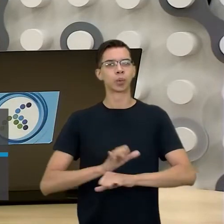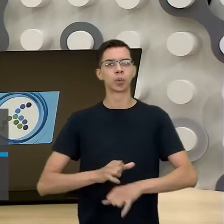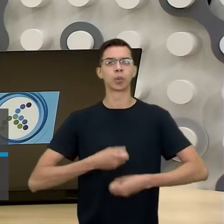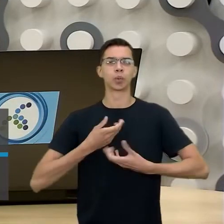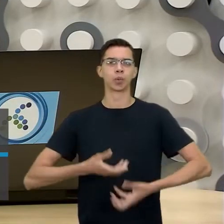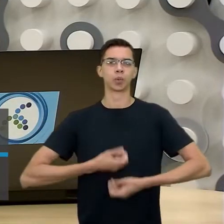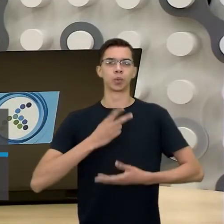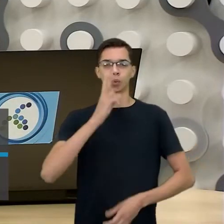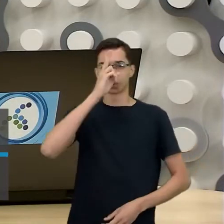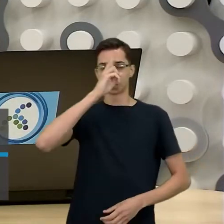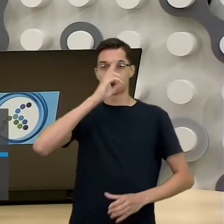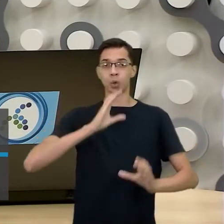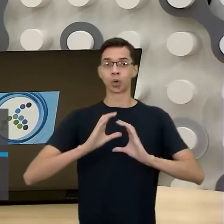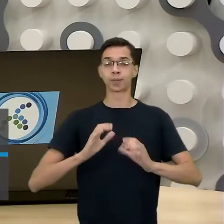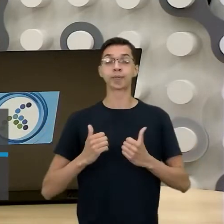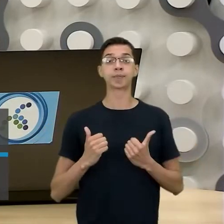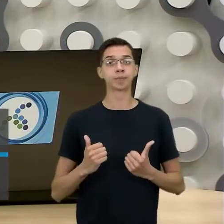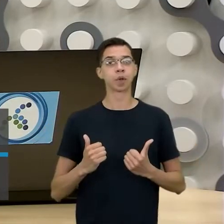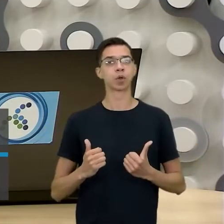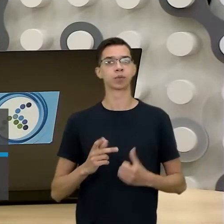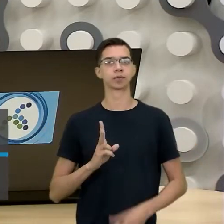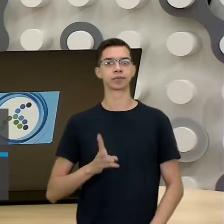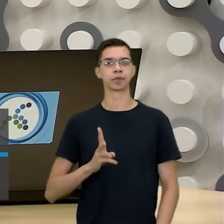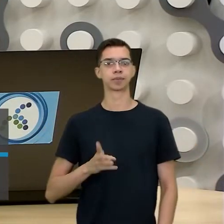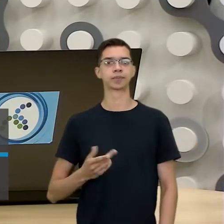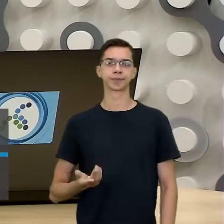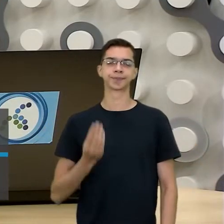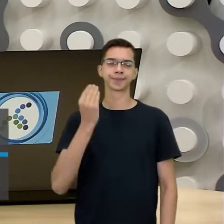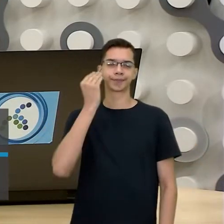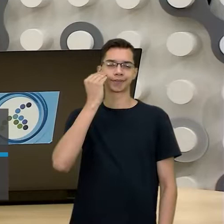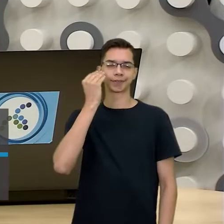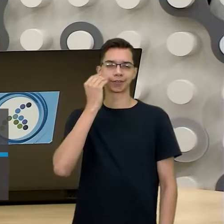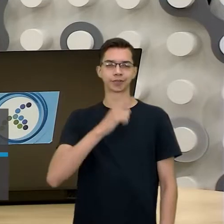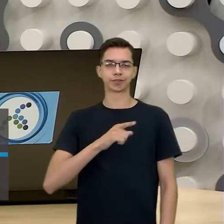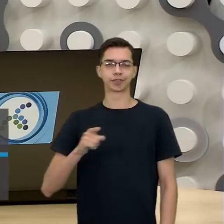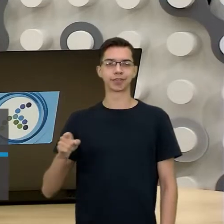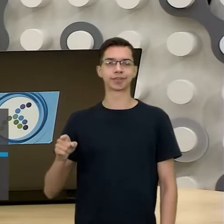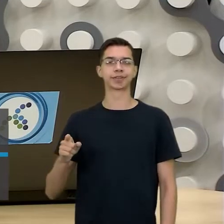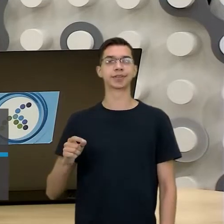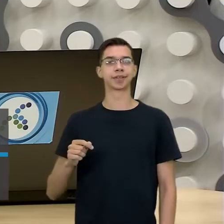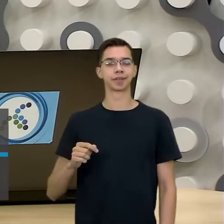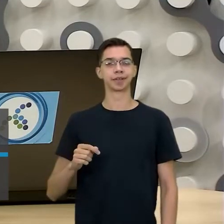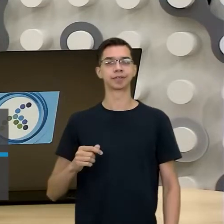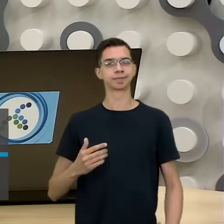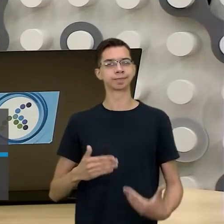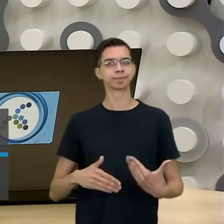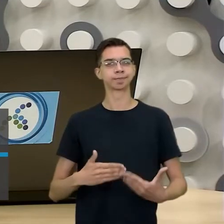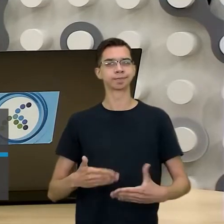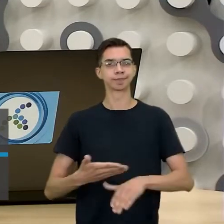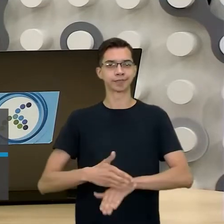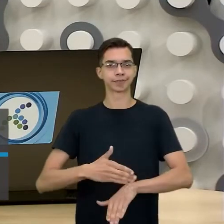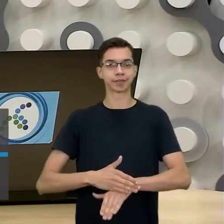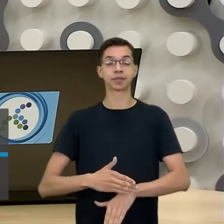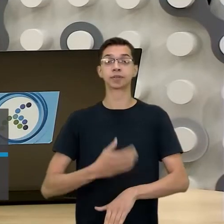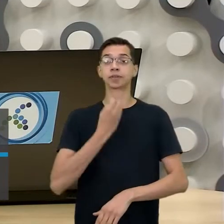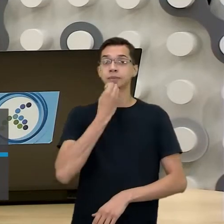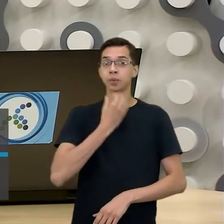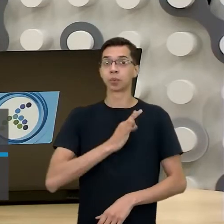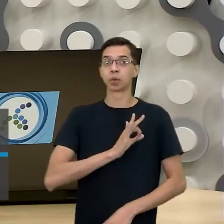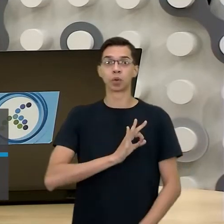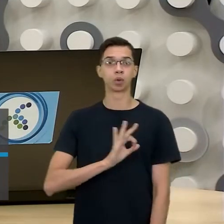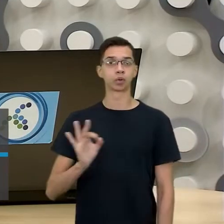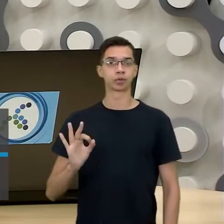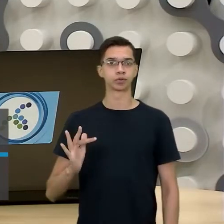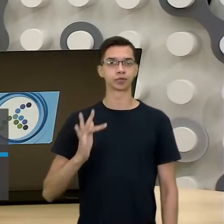está tentando que vocês trabalhem essa habilidade aí, que vai ser muito útil para vocês aí mais para o futuro também, principalmente aí também na